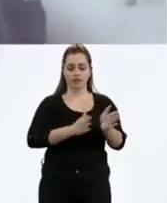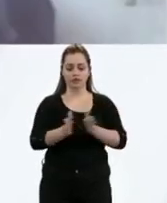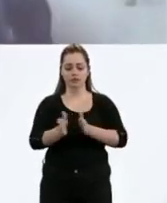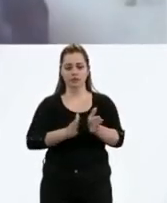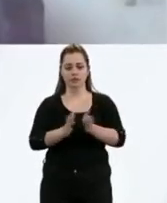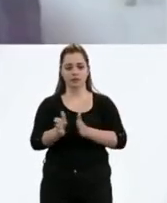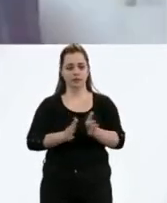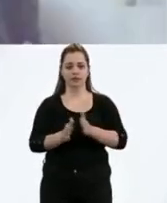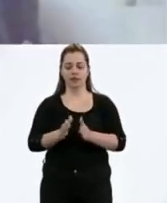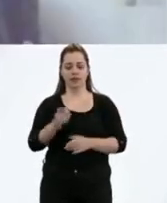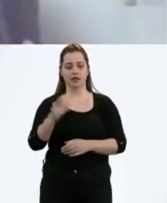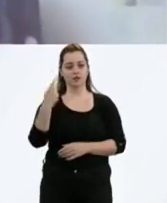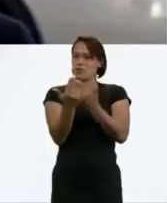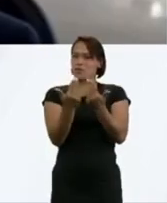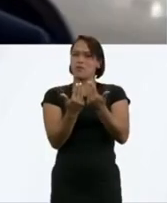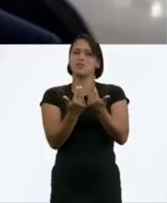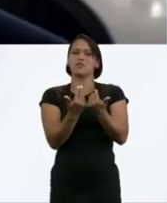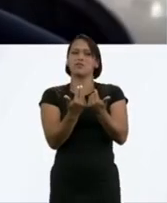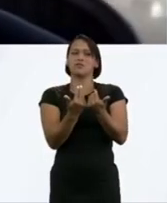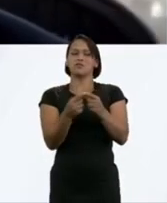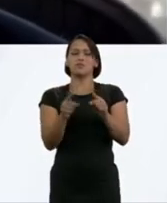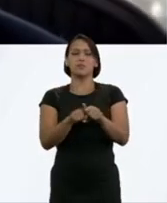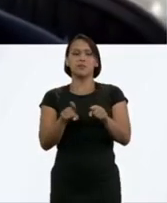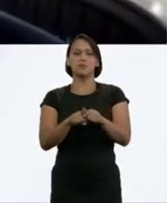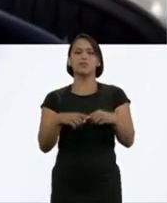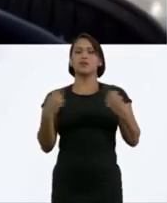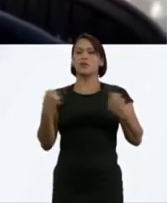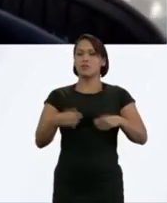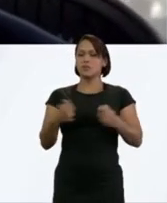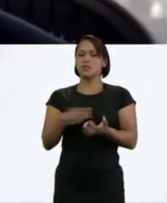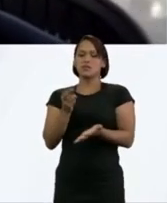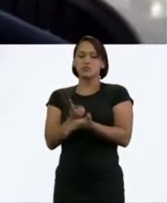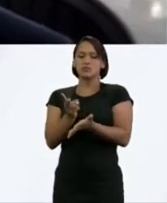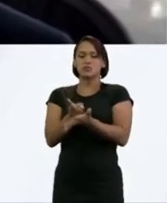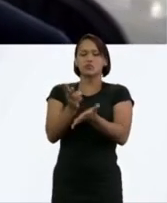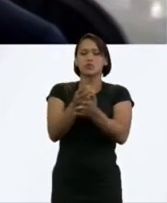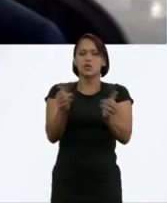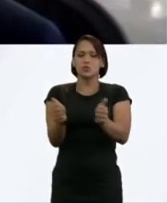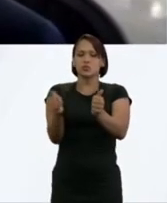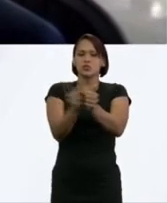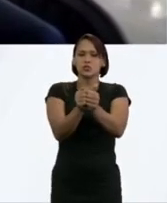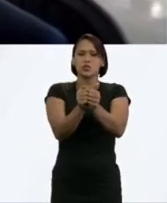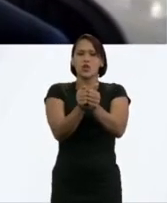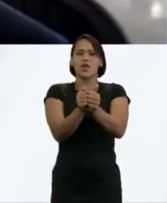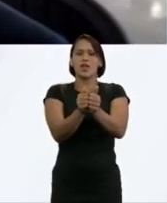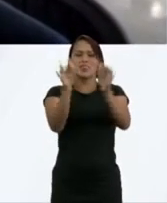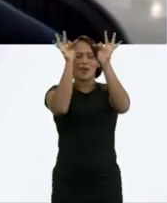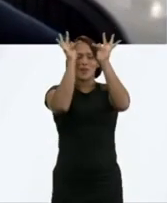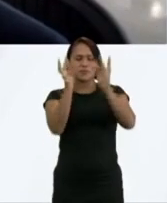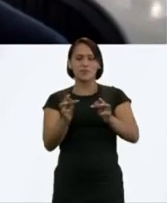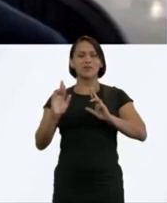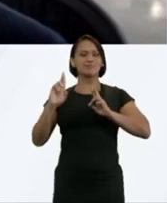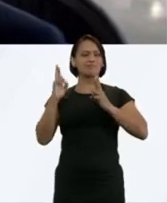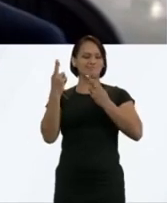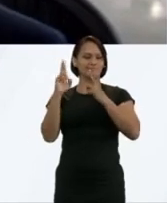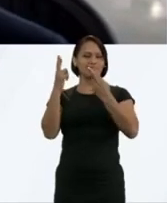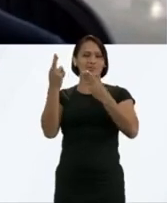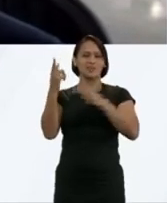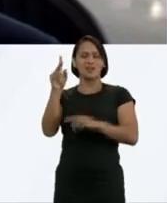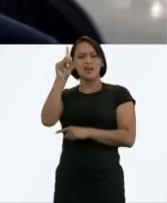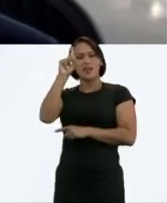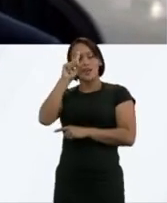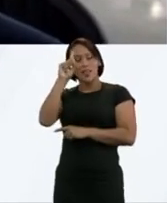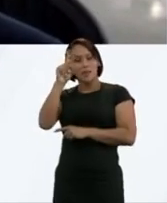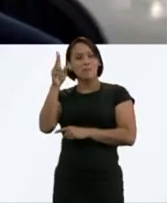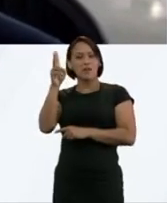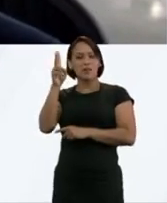das pessoas falando. Precisamos estar cada vez mais unidos na fé e na esperança. E lembrar que,